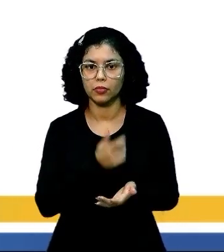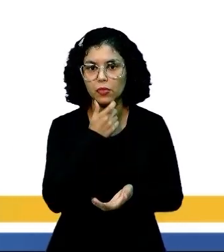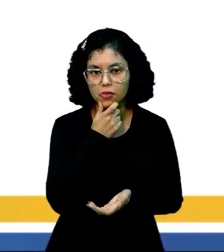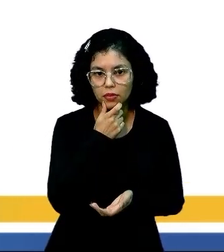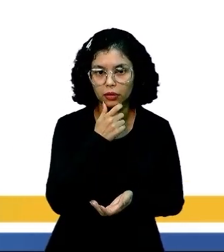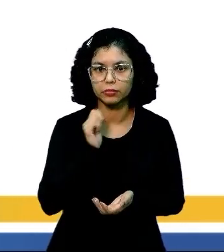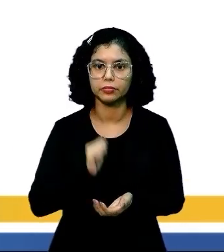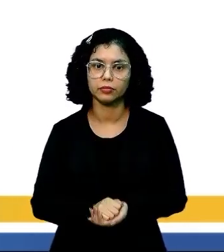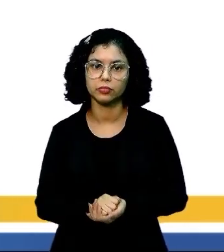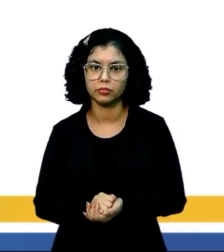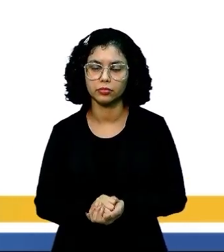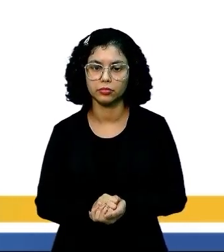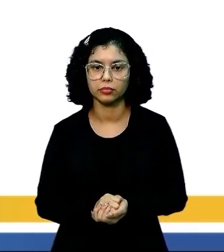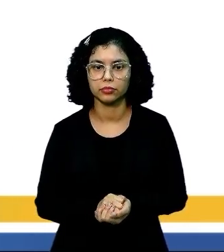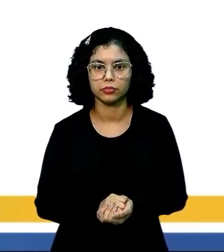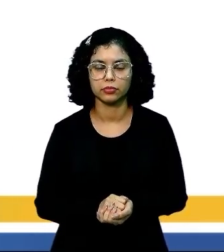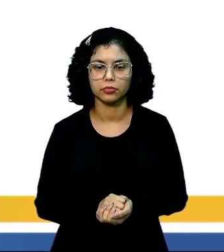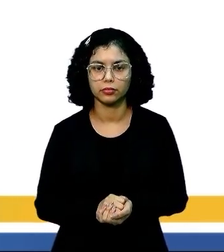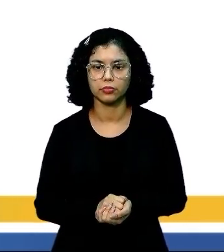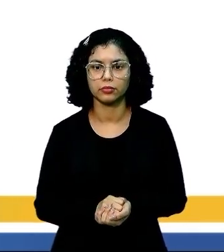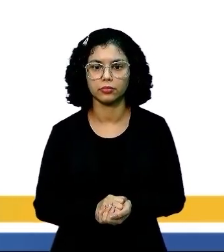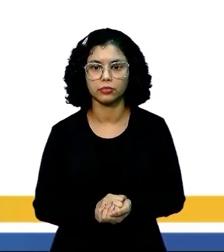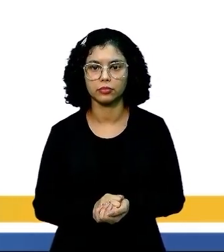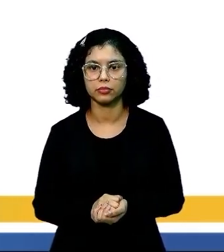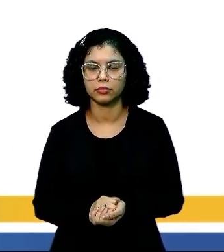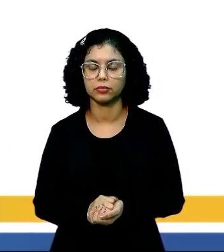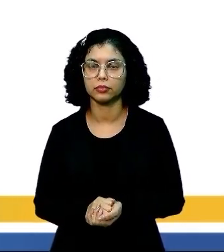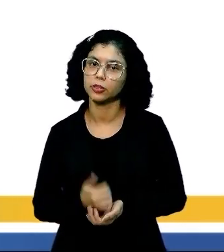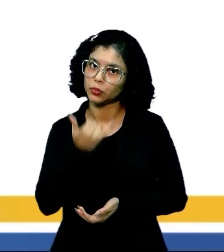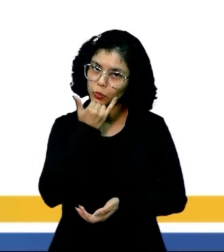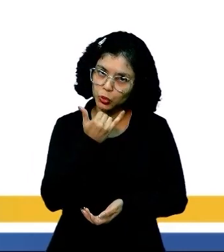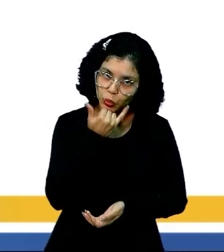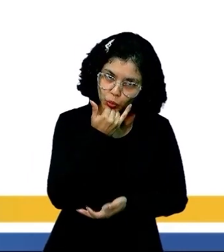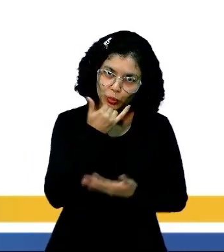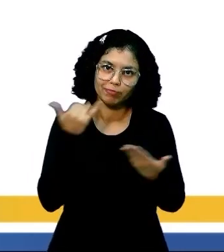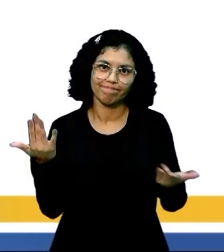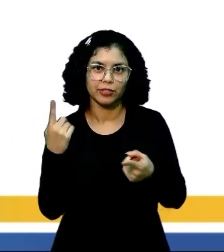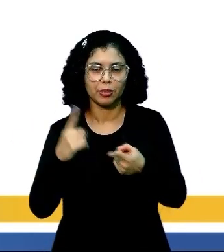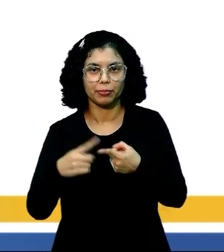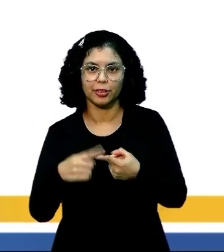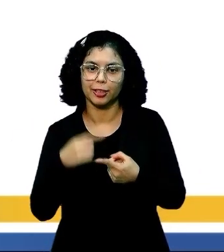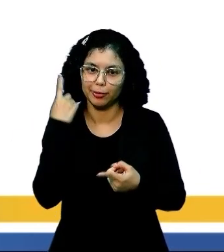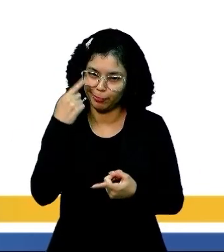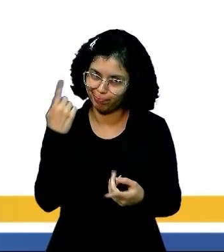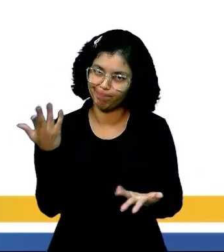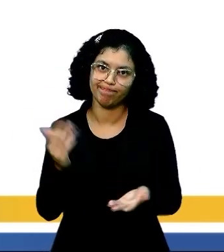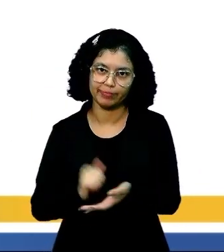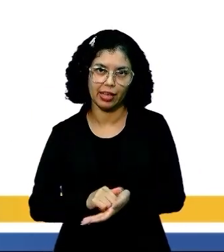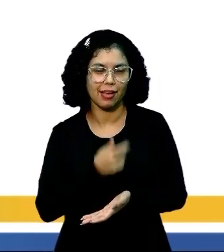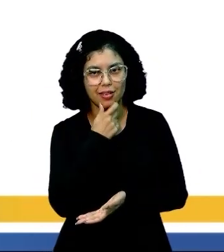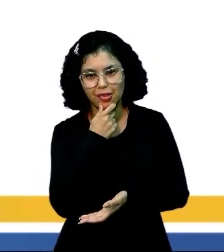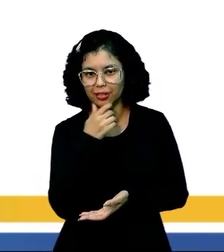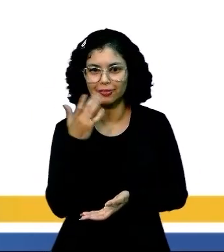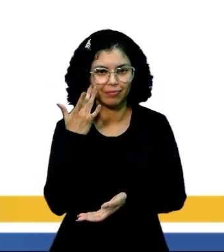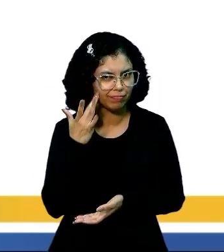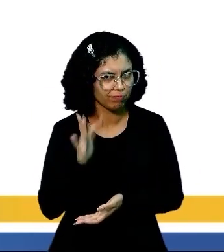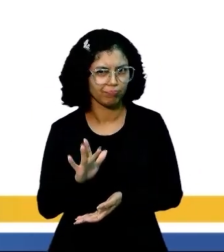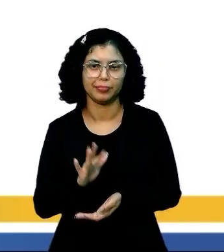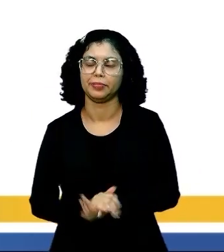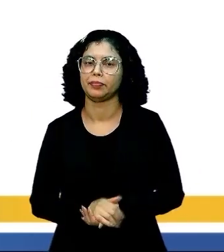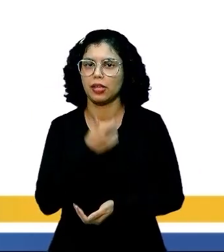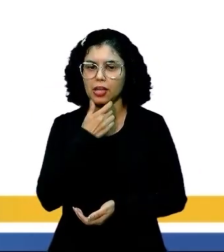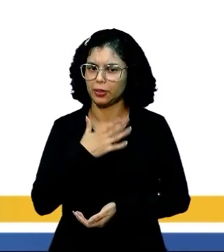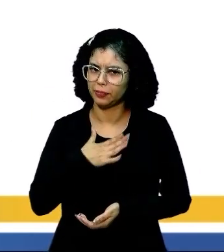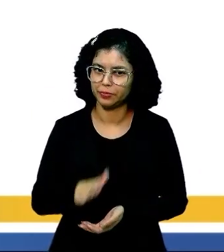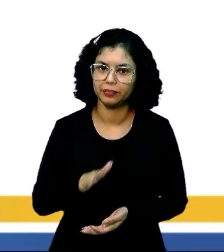né? Skimming. Eu acho que é assim, tá, galera? Se não for, também me perdoa, que eu sou de espanhol e não gosto muito de inglês, mas é o